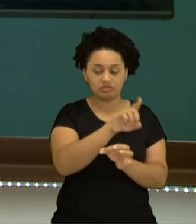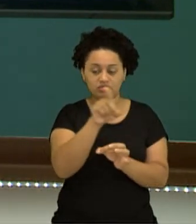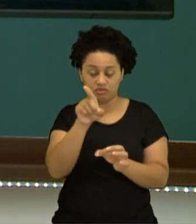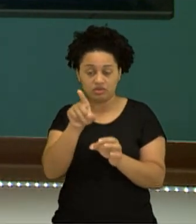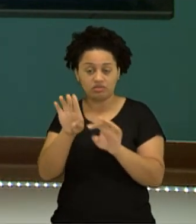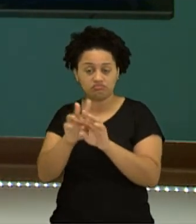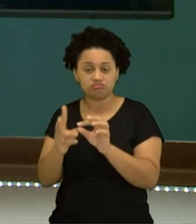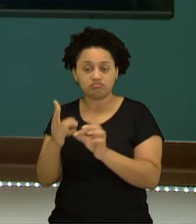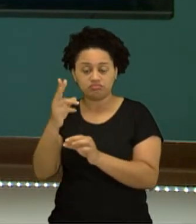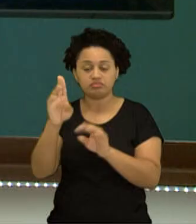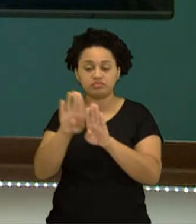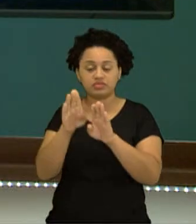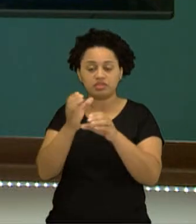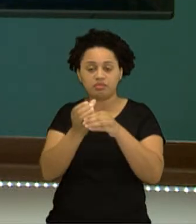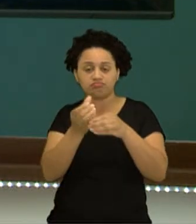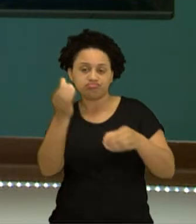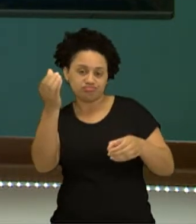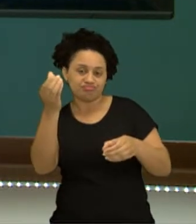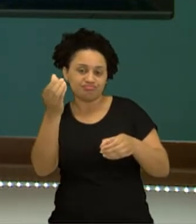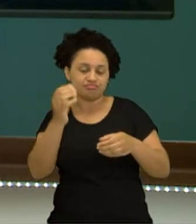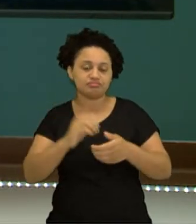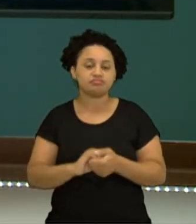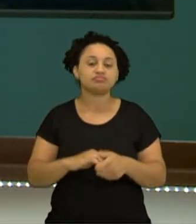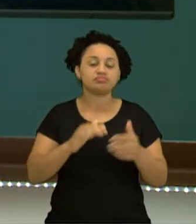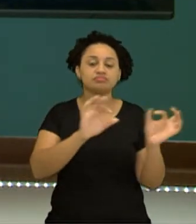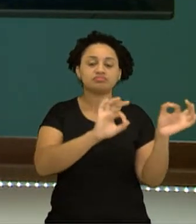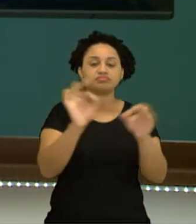cilindro oblíquo. Nesse vídeo a gente